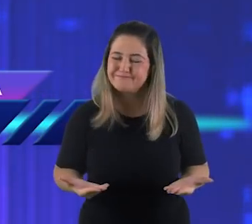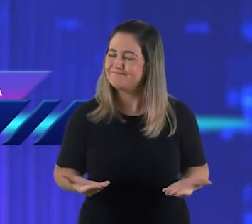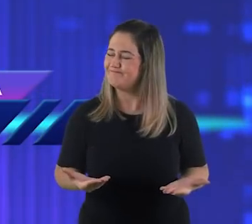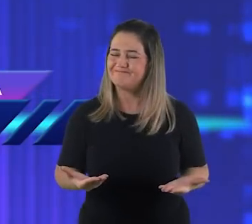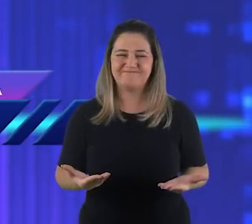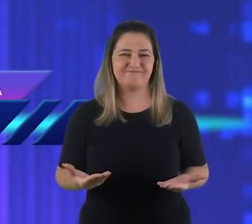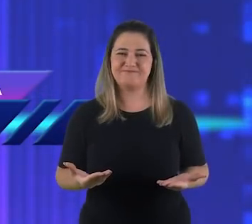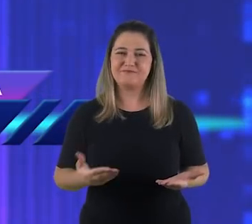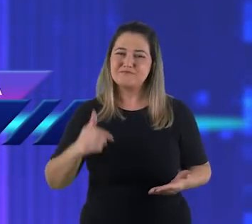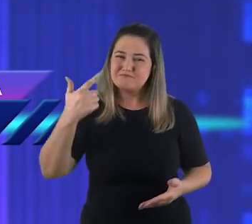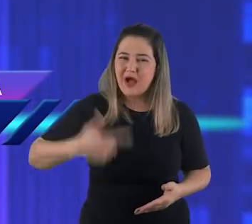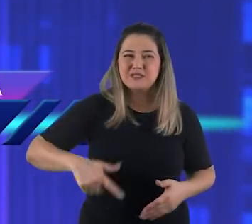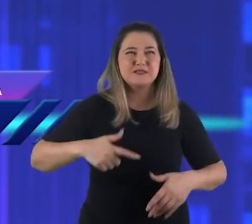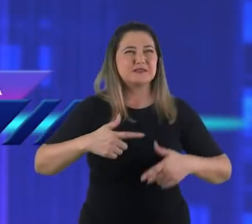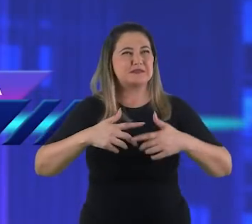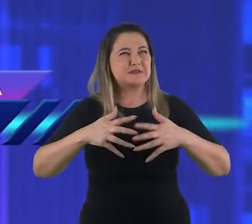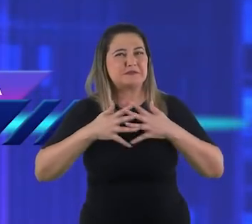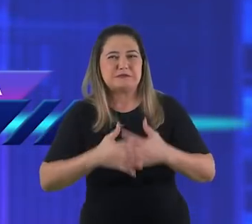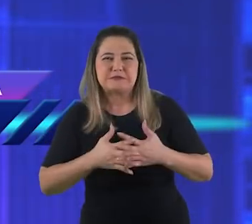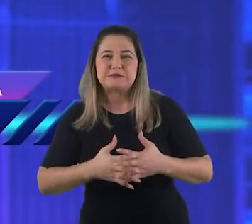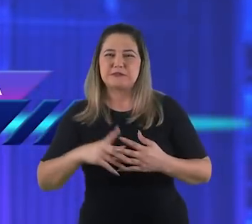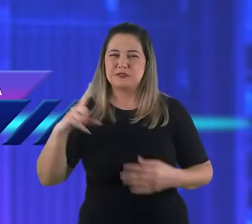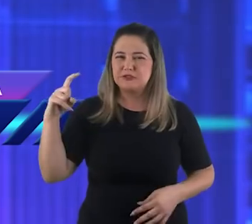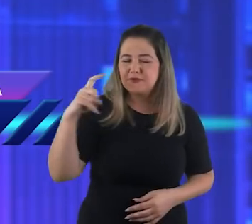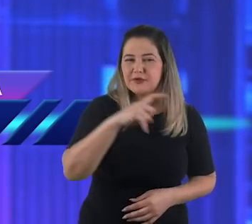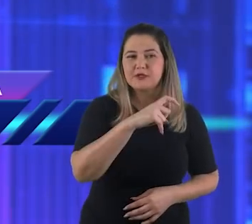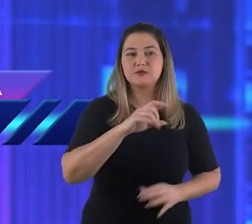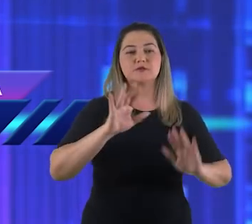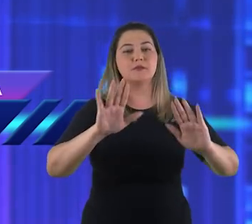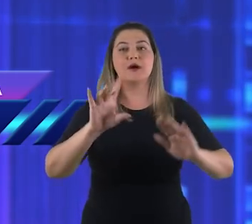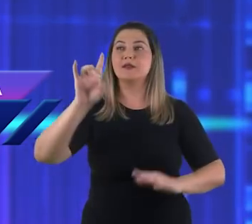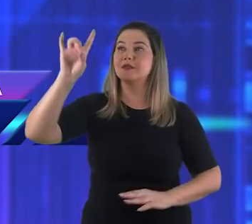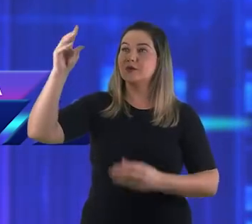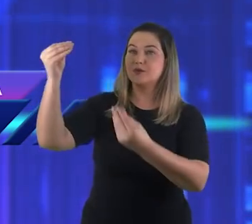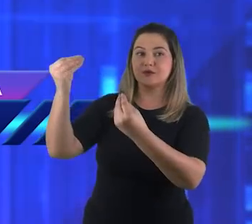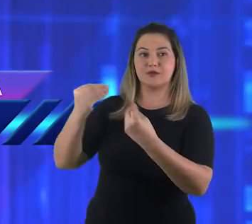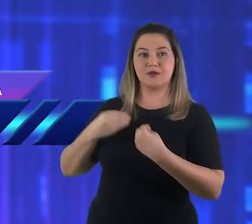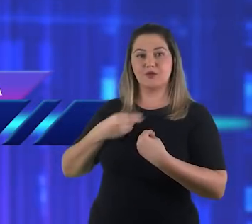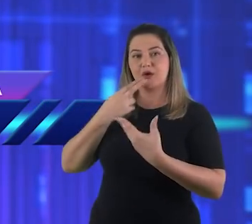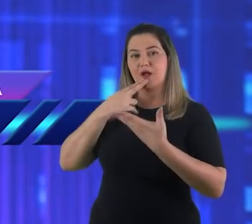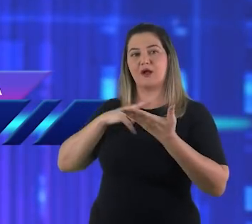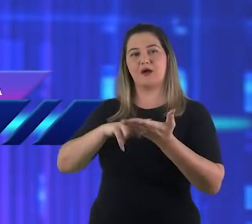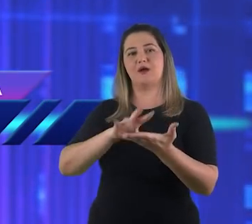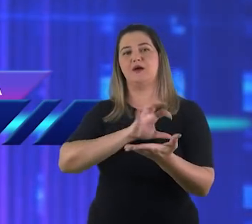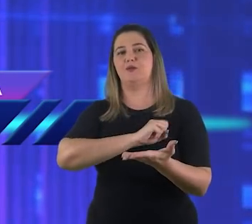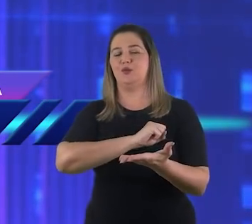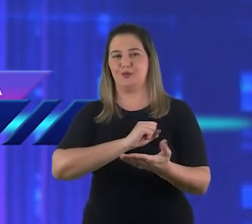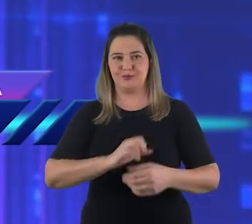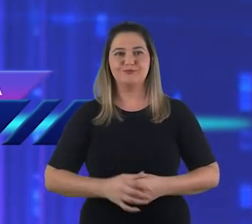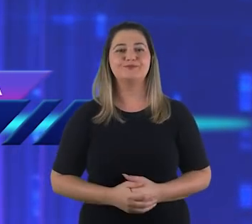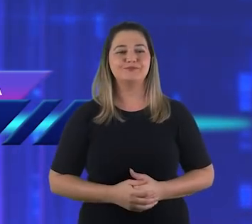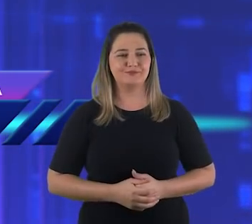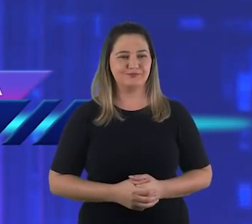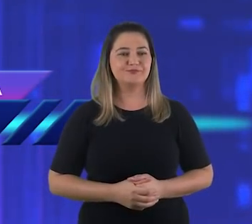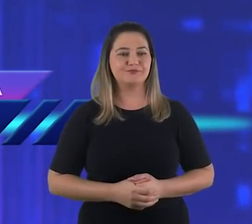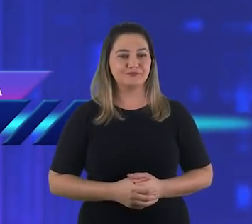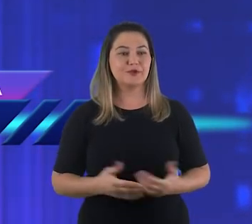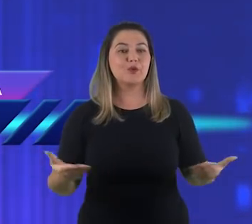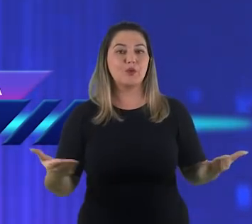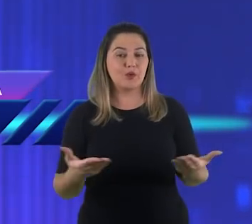A vida está cada vez mais complicada, mas Deus nos deixou uma carta de amor. E esta carta de